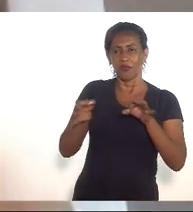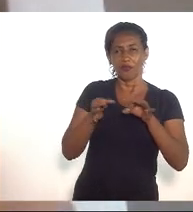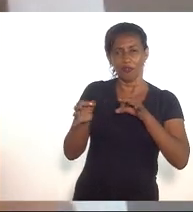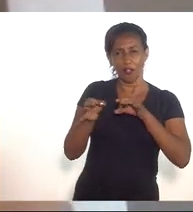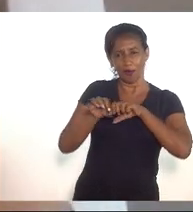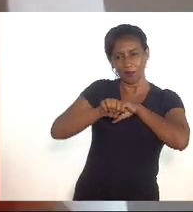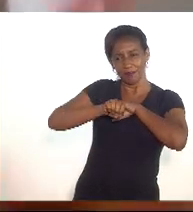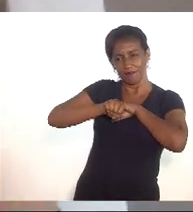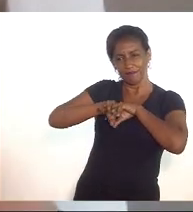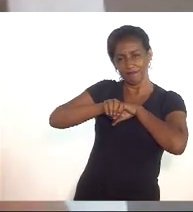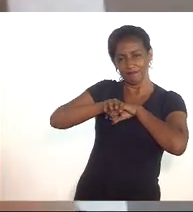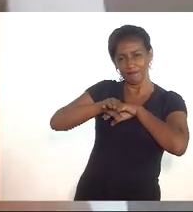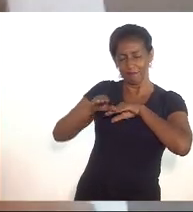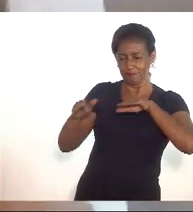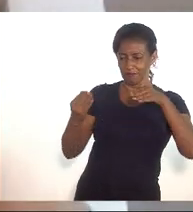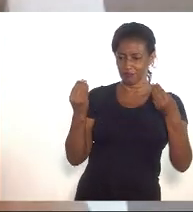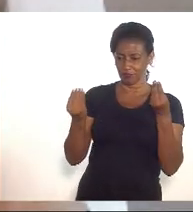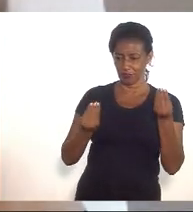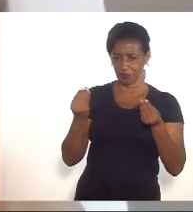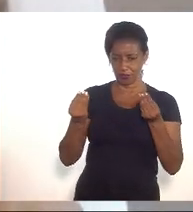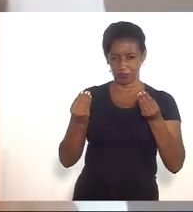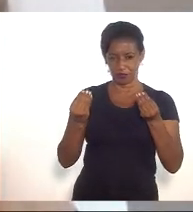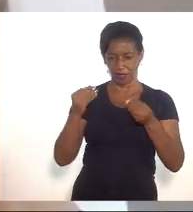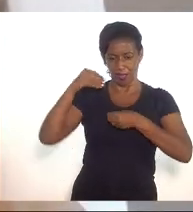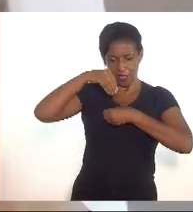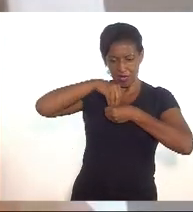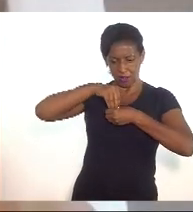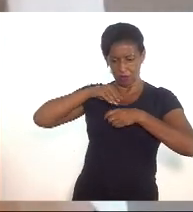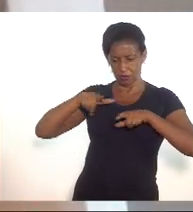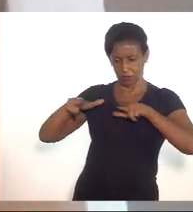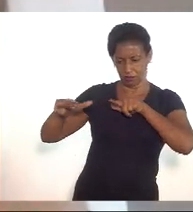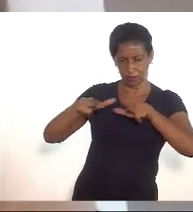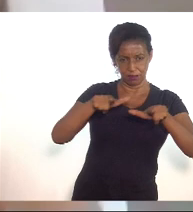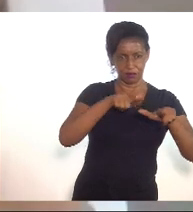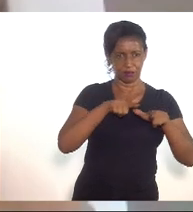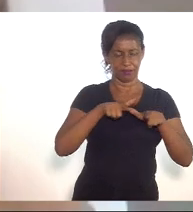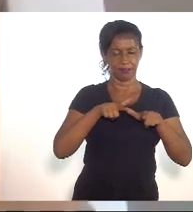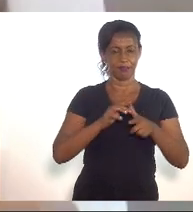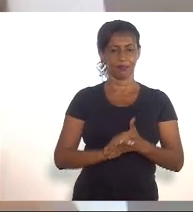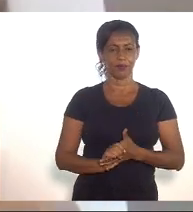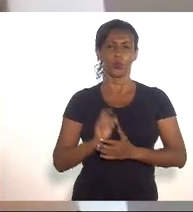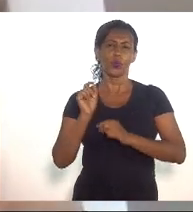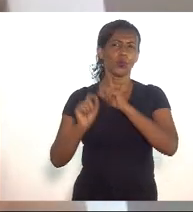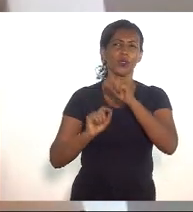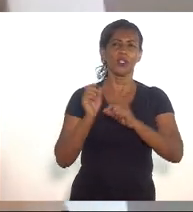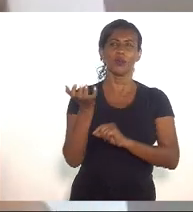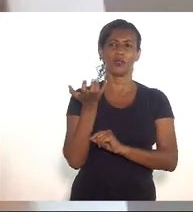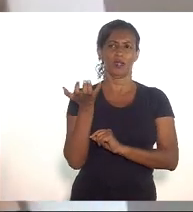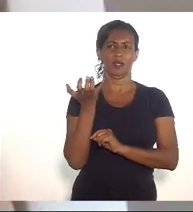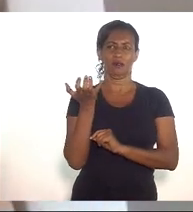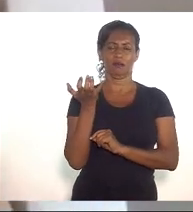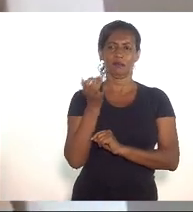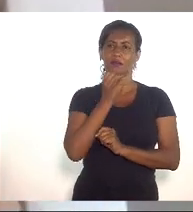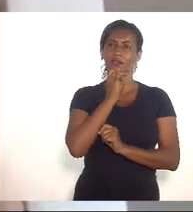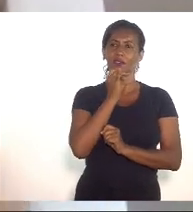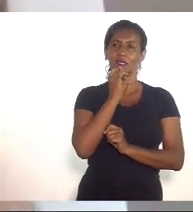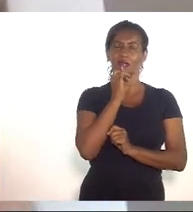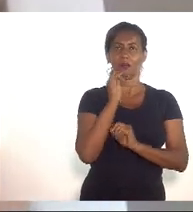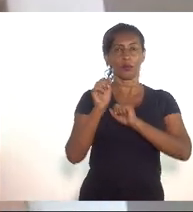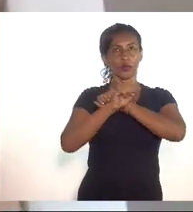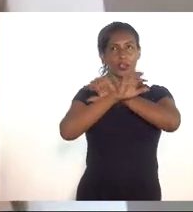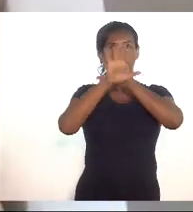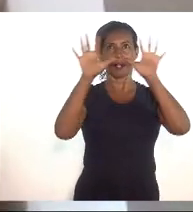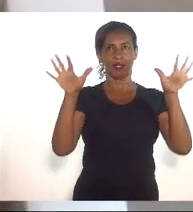interdisciplinaridade entre os seus entes. O que eu quero dizer com isso? Ora, hoje é muito